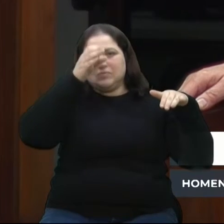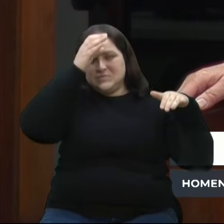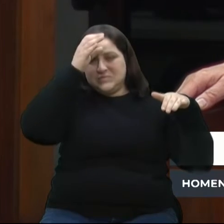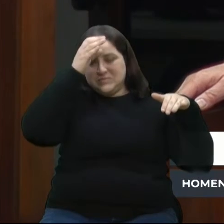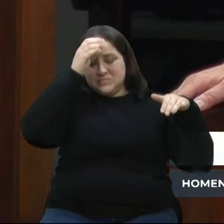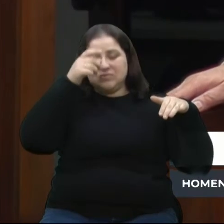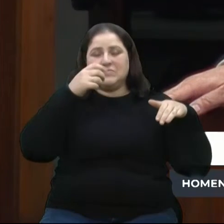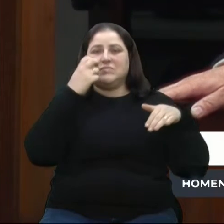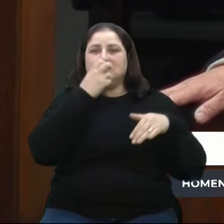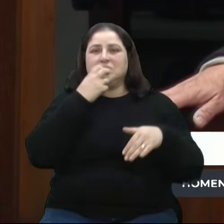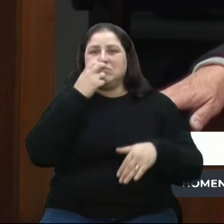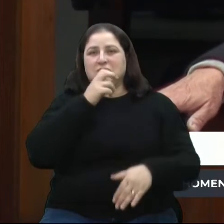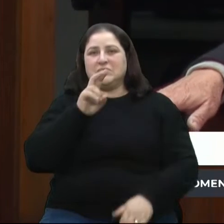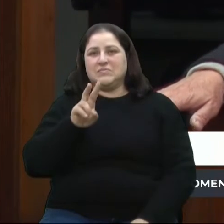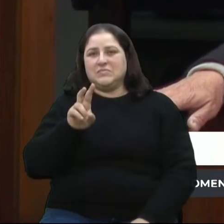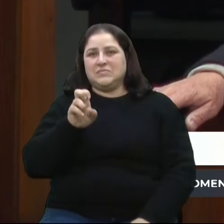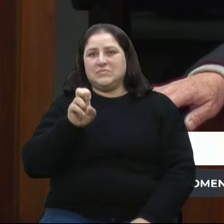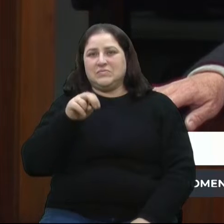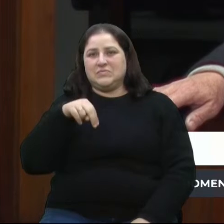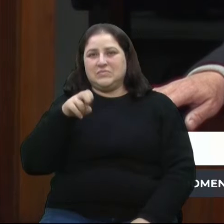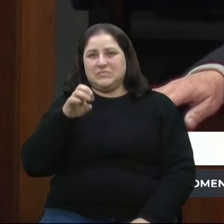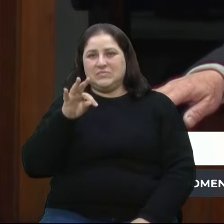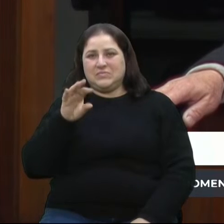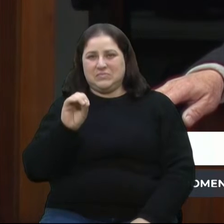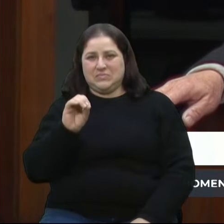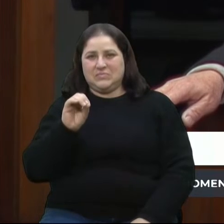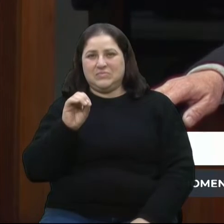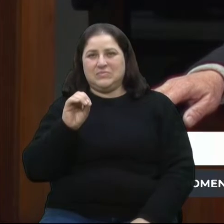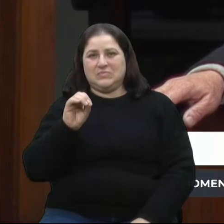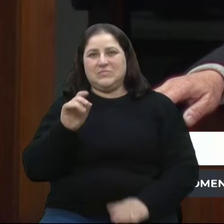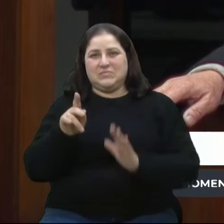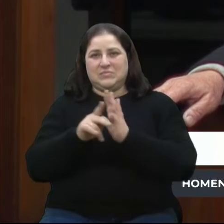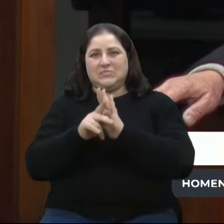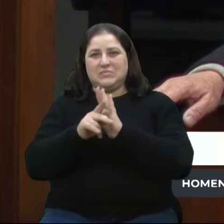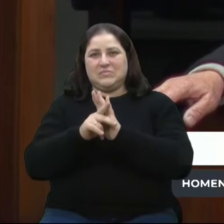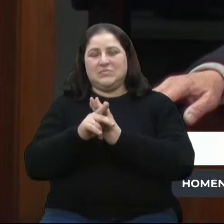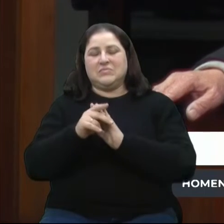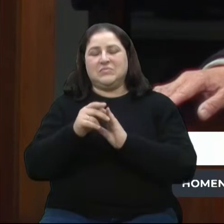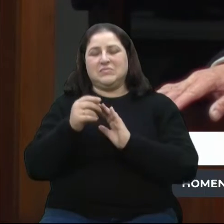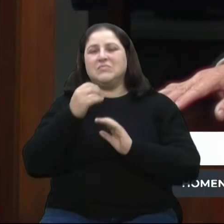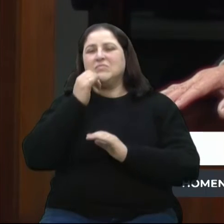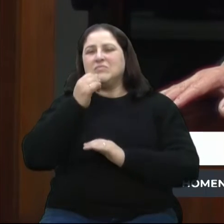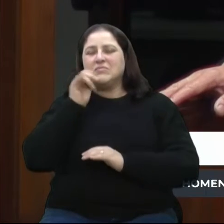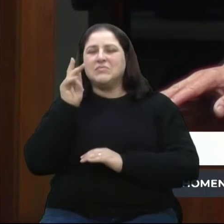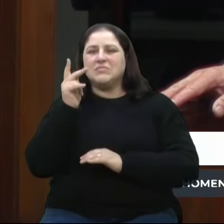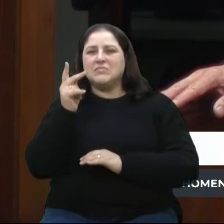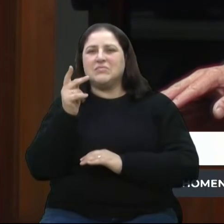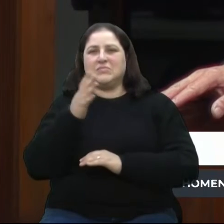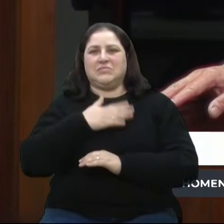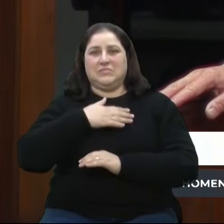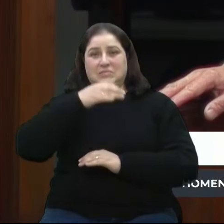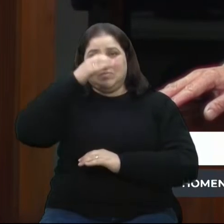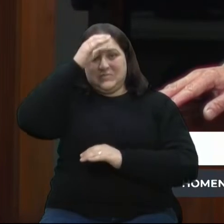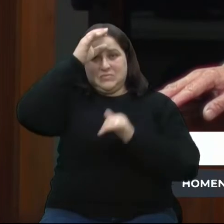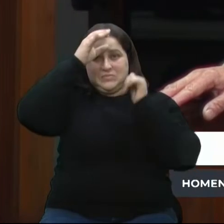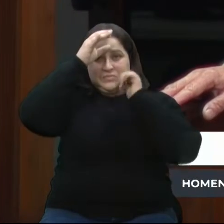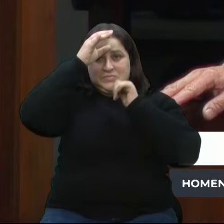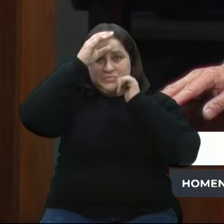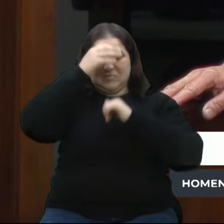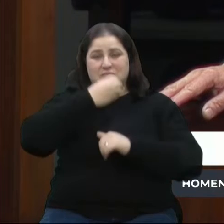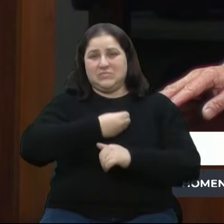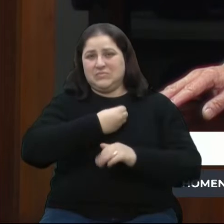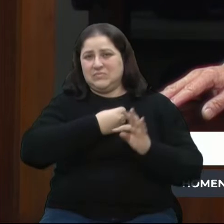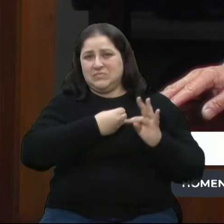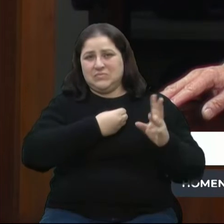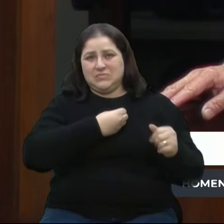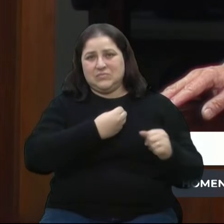uma historinha que aconteceu para ver o que era a cultura daquela região onde se criou a minha mãe e minhas tias. Eu tive uma tia que a vida inteira ela